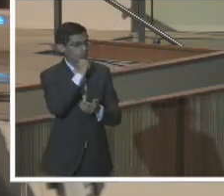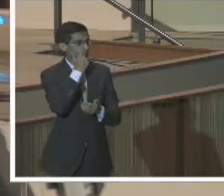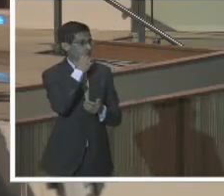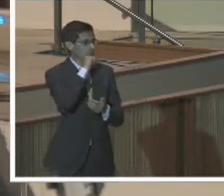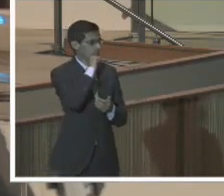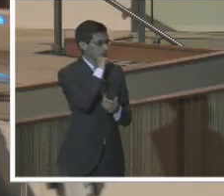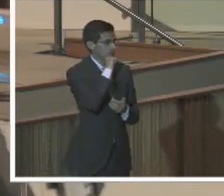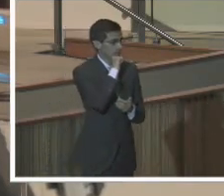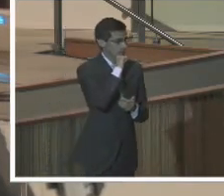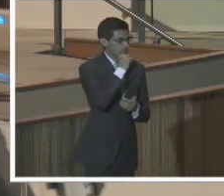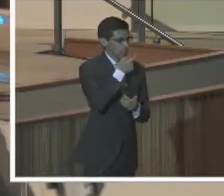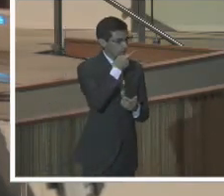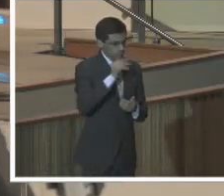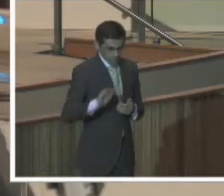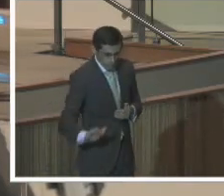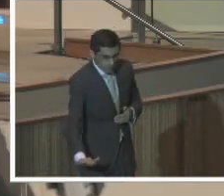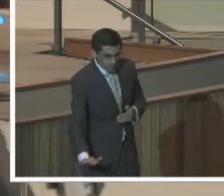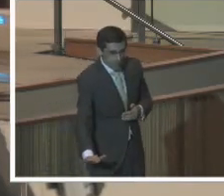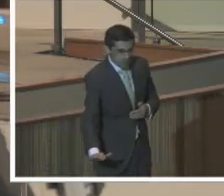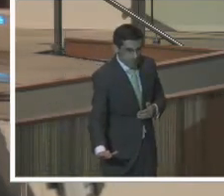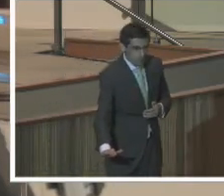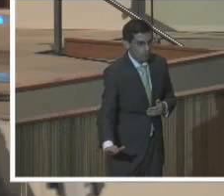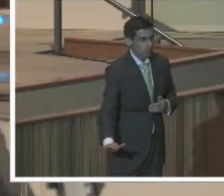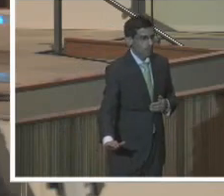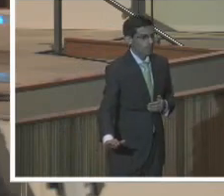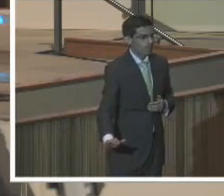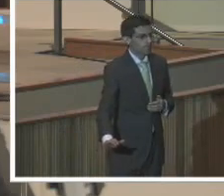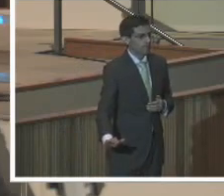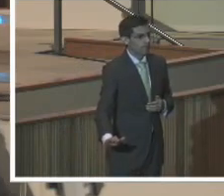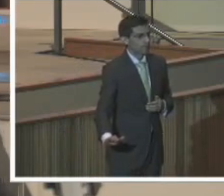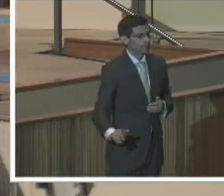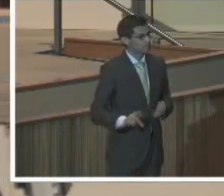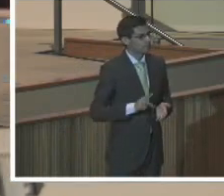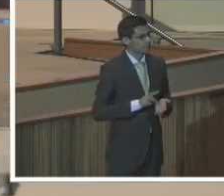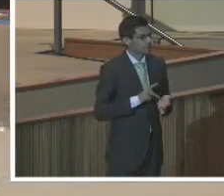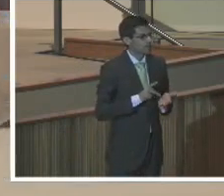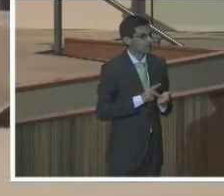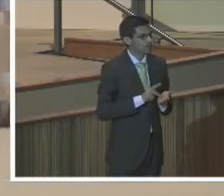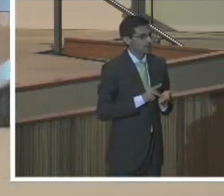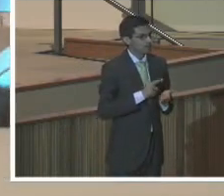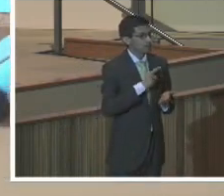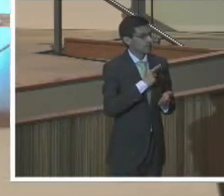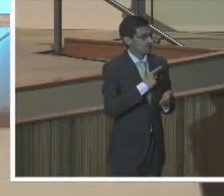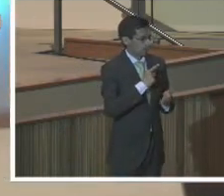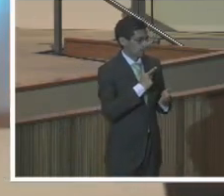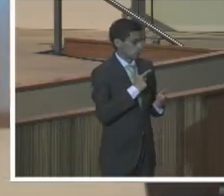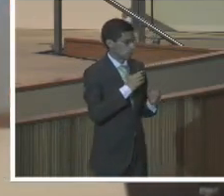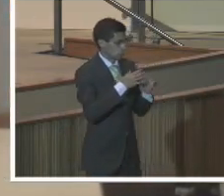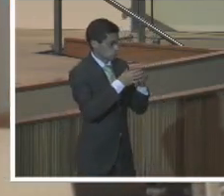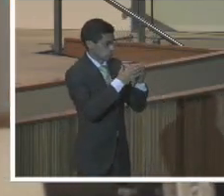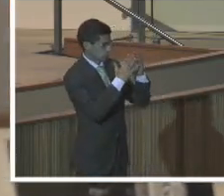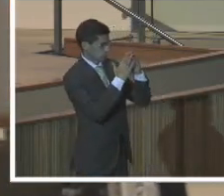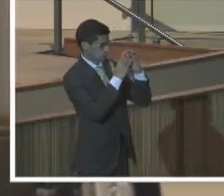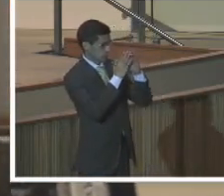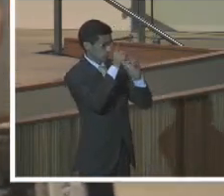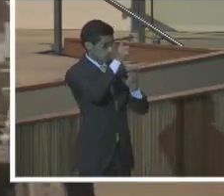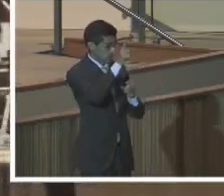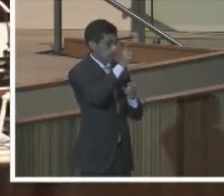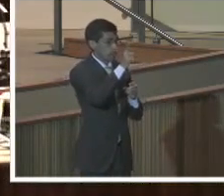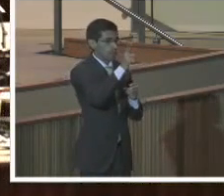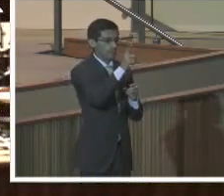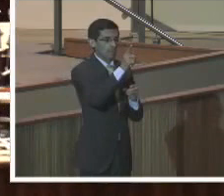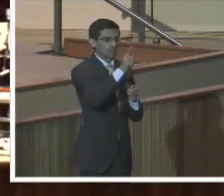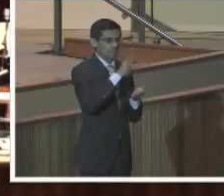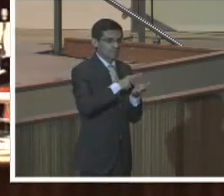Estou falando de pequeninos. Meus queridos, as reuniões de células dos pequeninos são um verdadeiro abrir